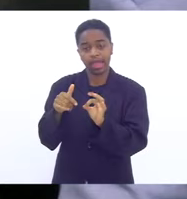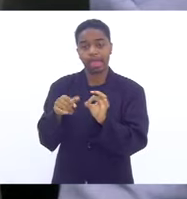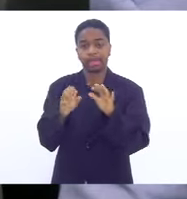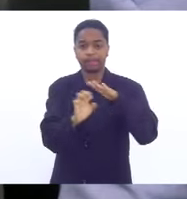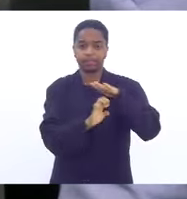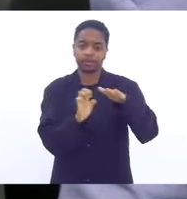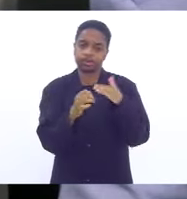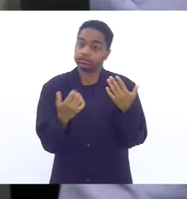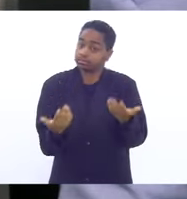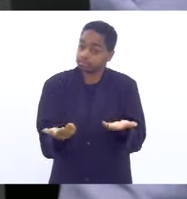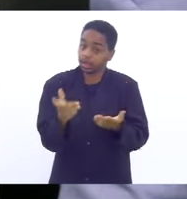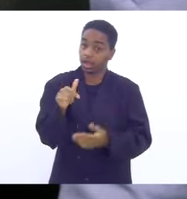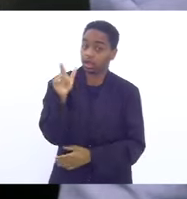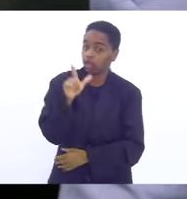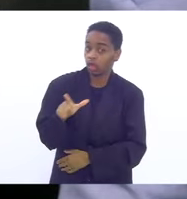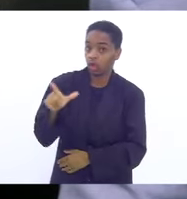lógica